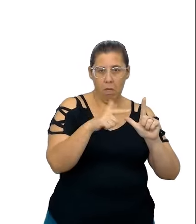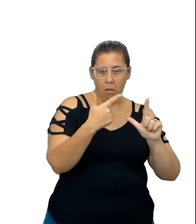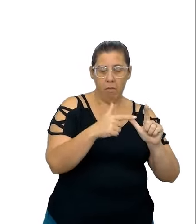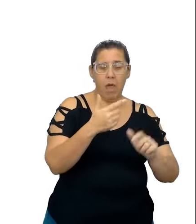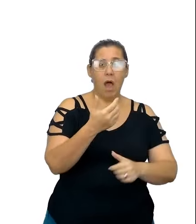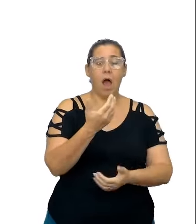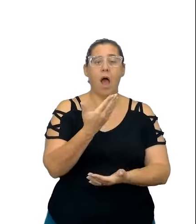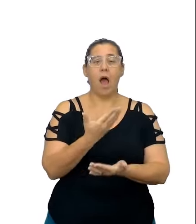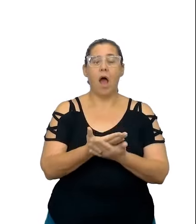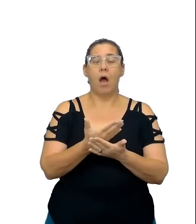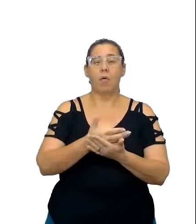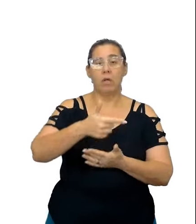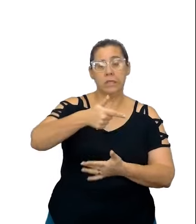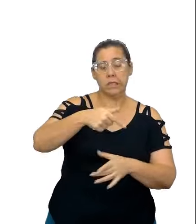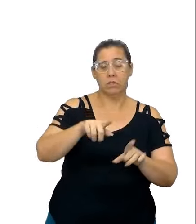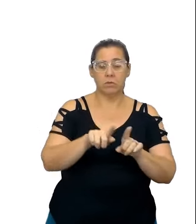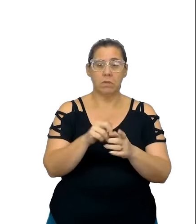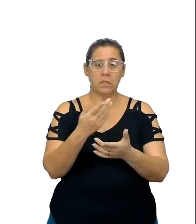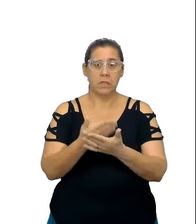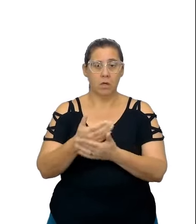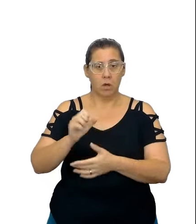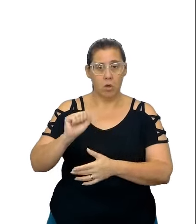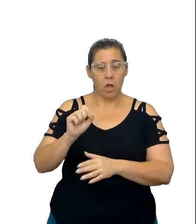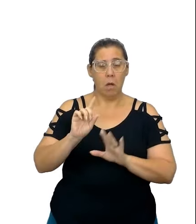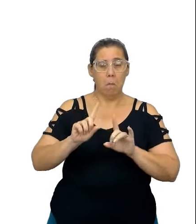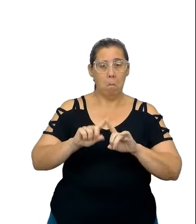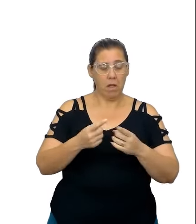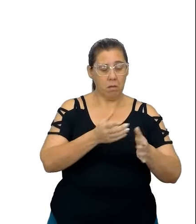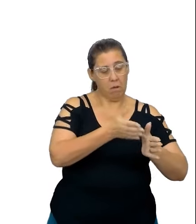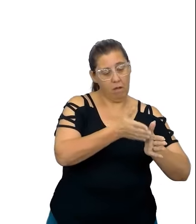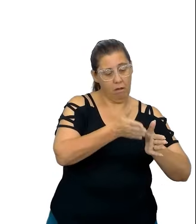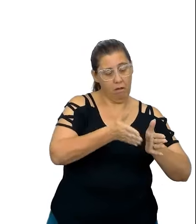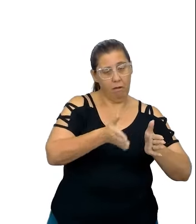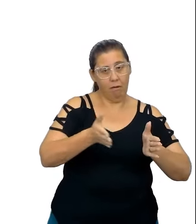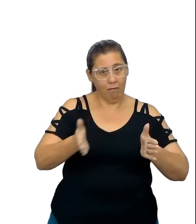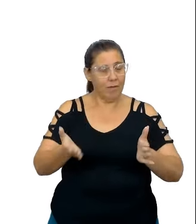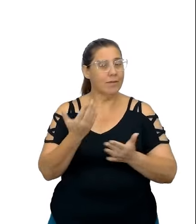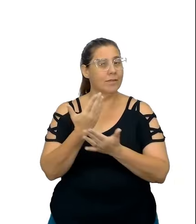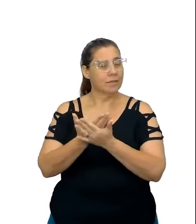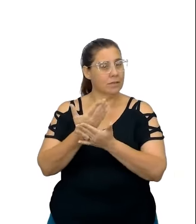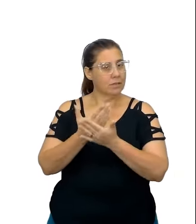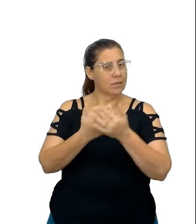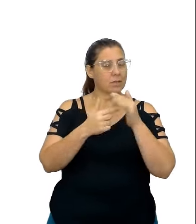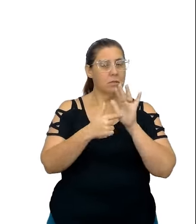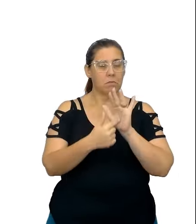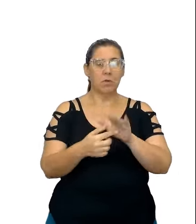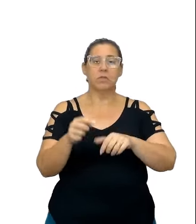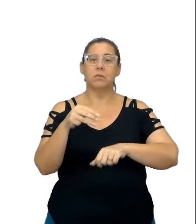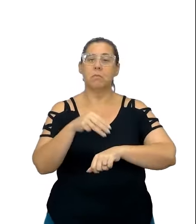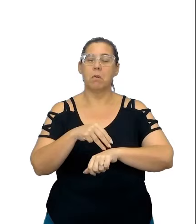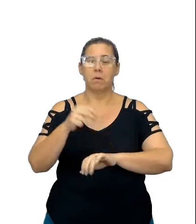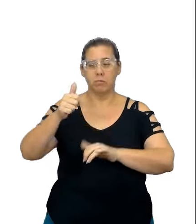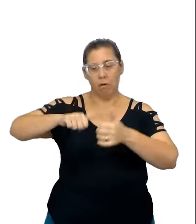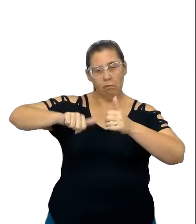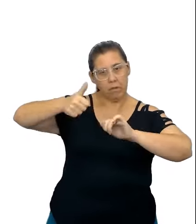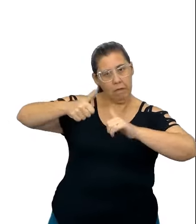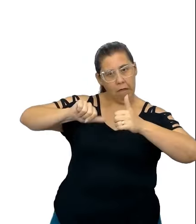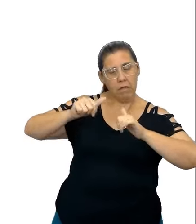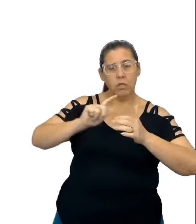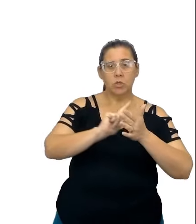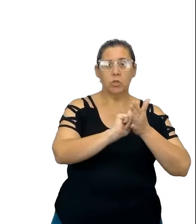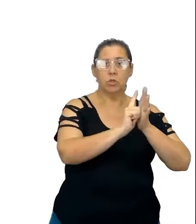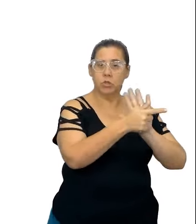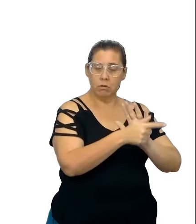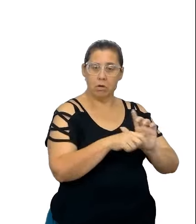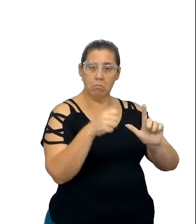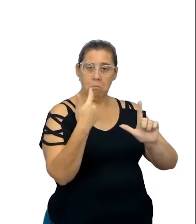7 e 8, porém ele tem uma sequência de aulas que leva a esse momento de análise do gênero